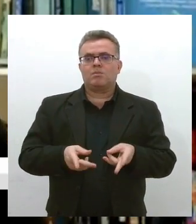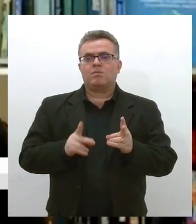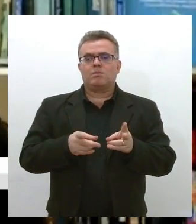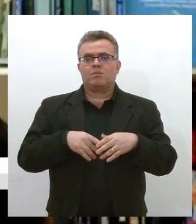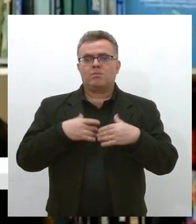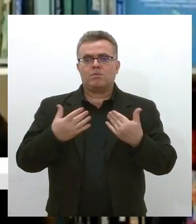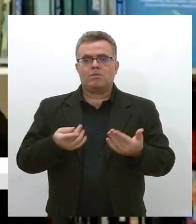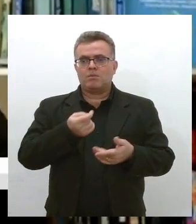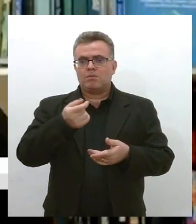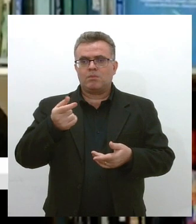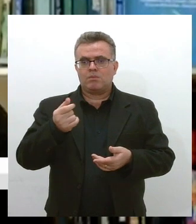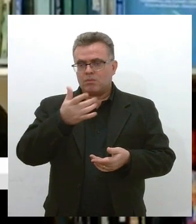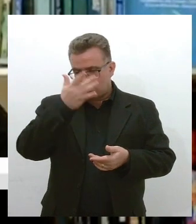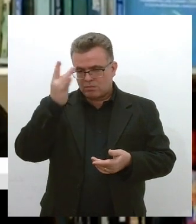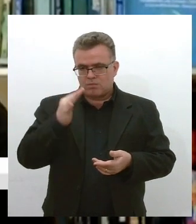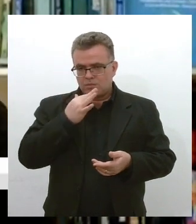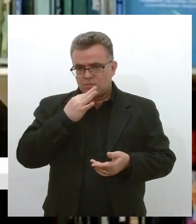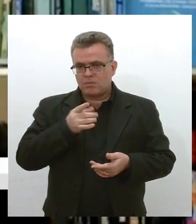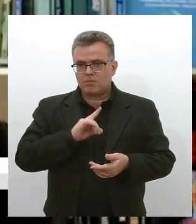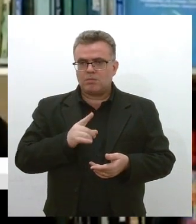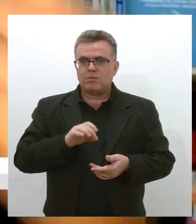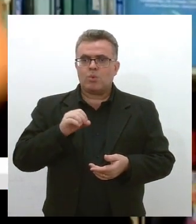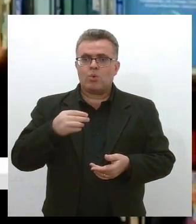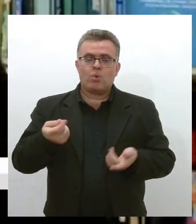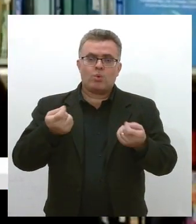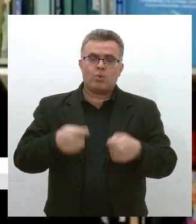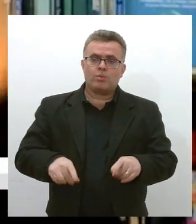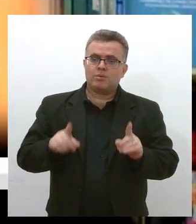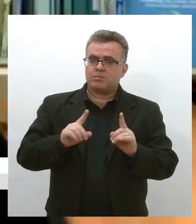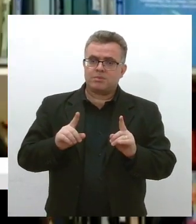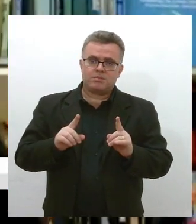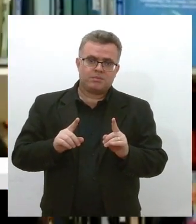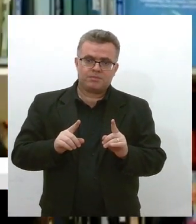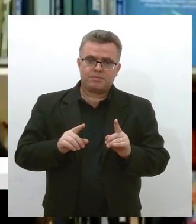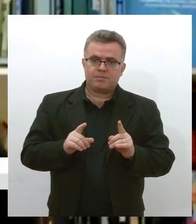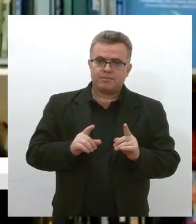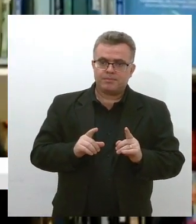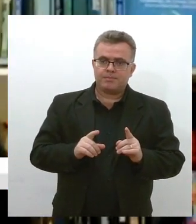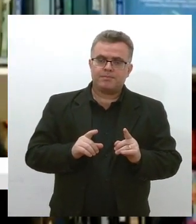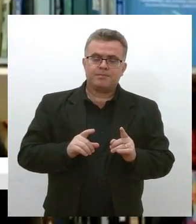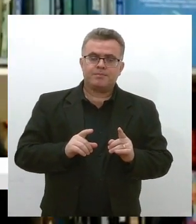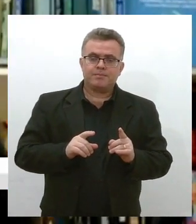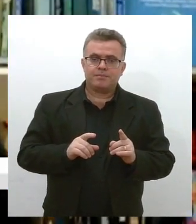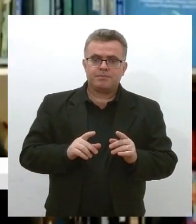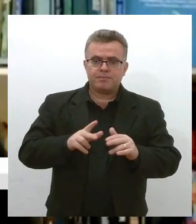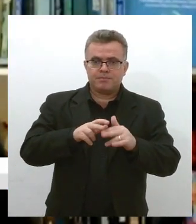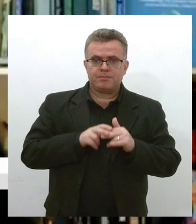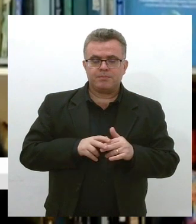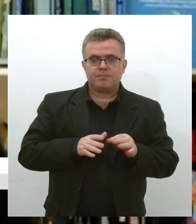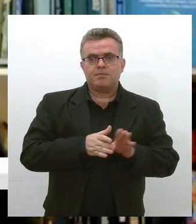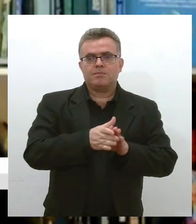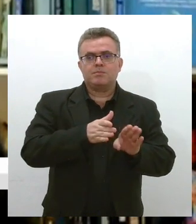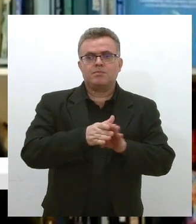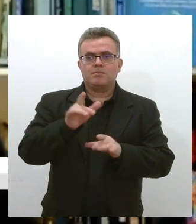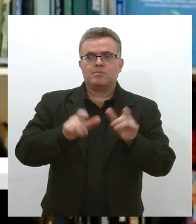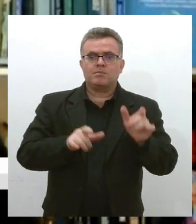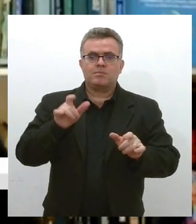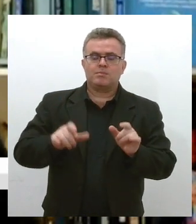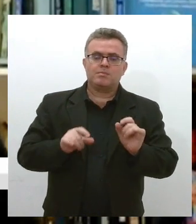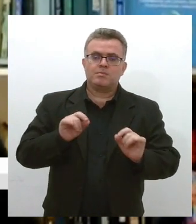pessoas têm, a não ser que seja extremamente necessário, né, no momento ali da perda. Então, toda a construção do livro foi uma forma